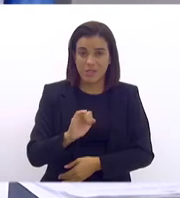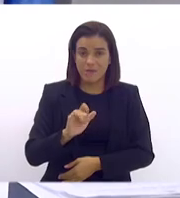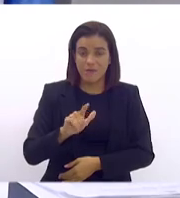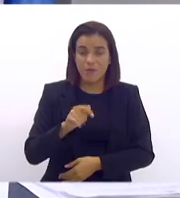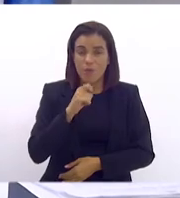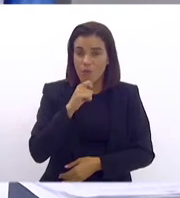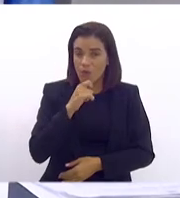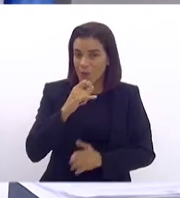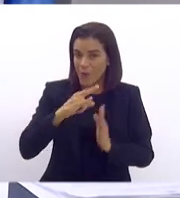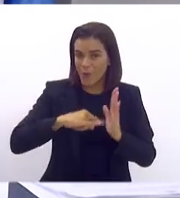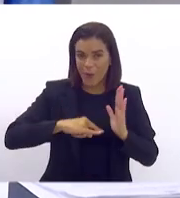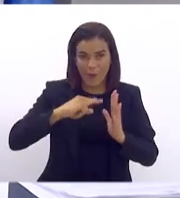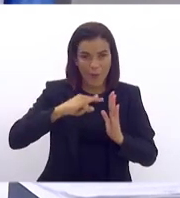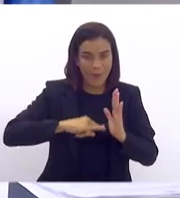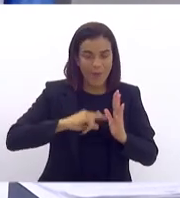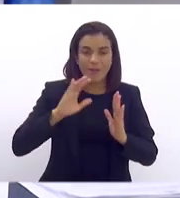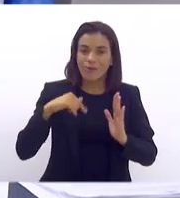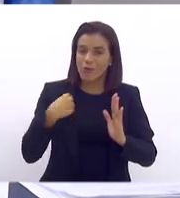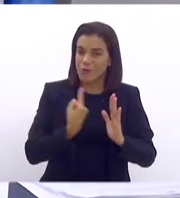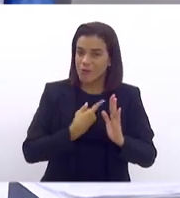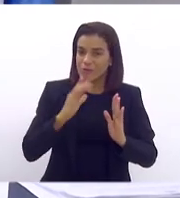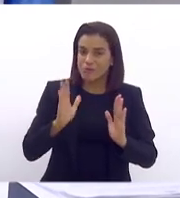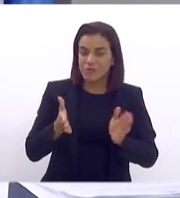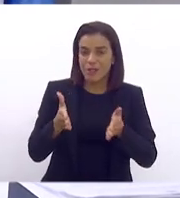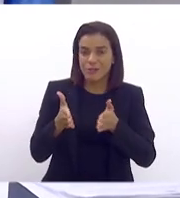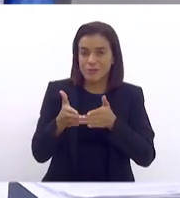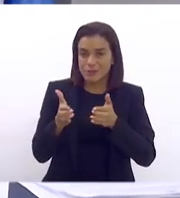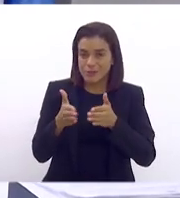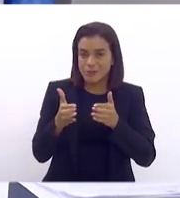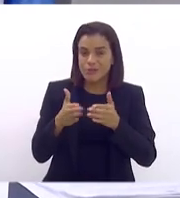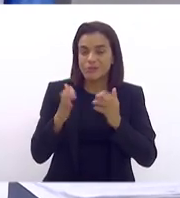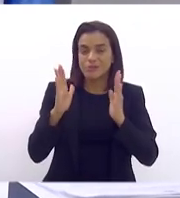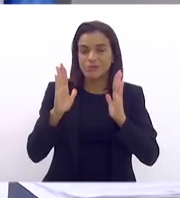já solicitados por essa CPI